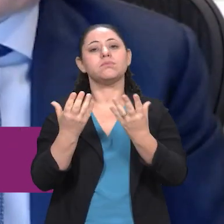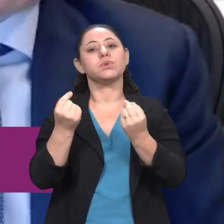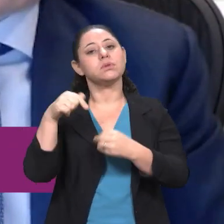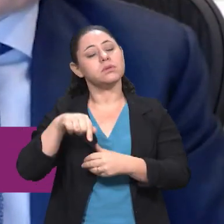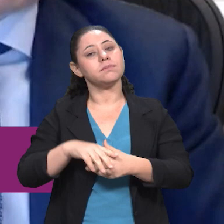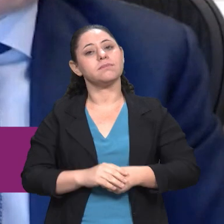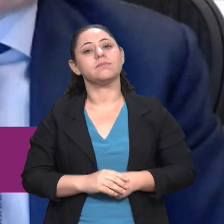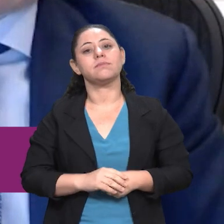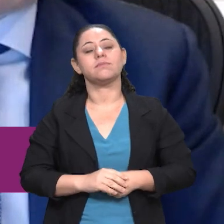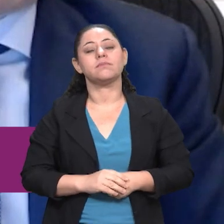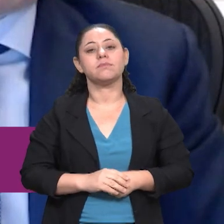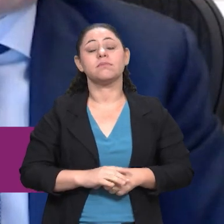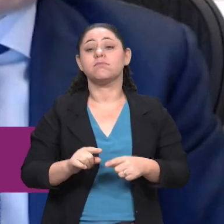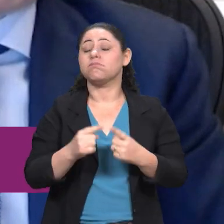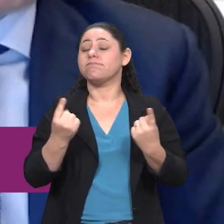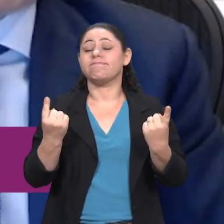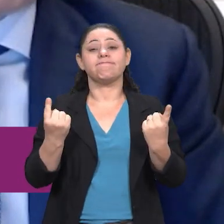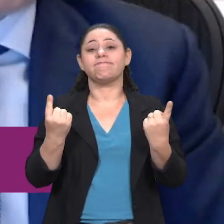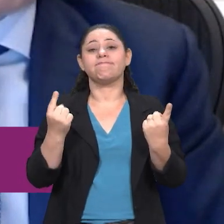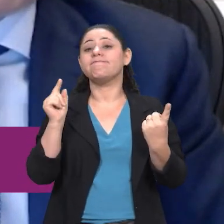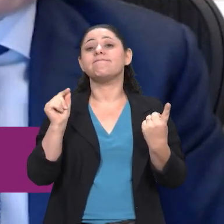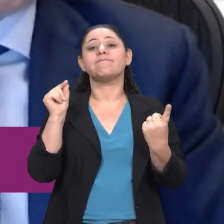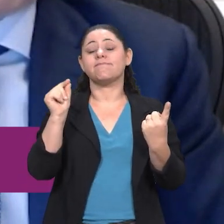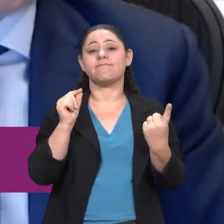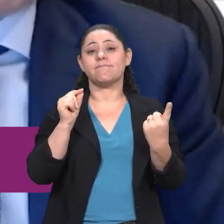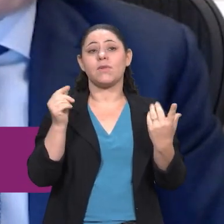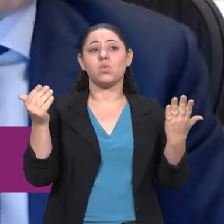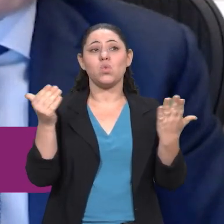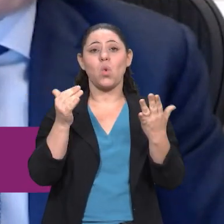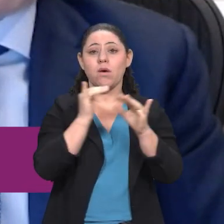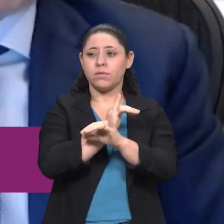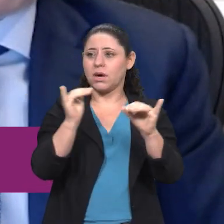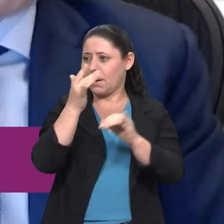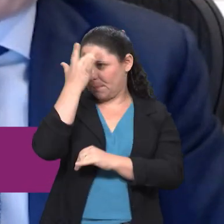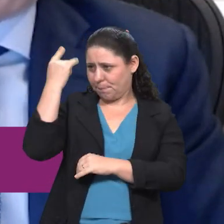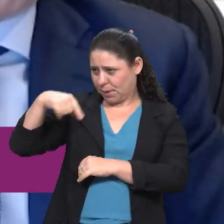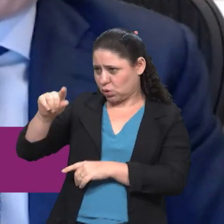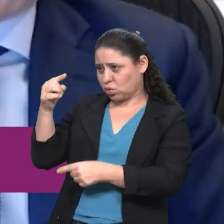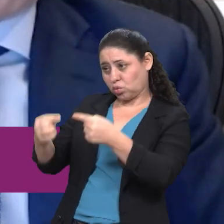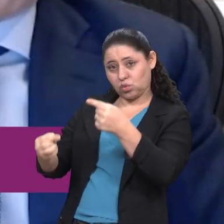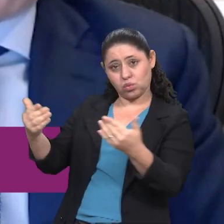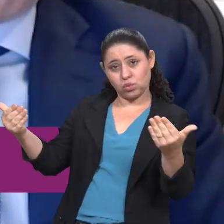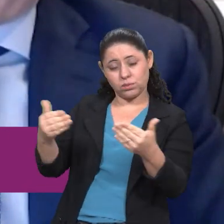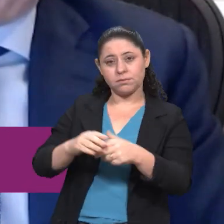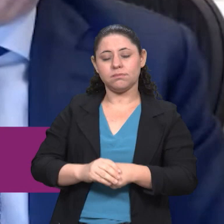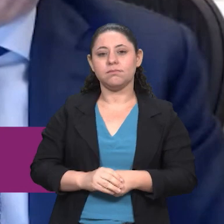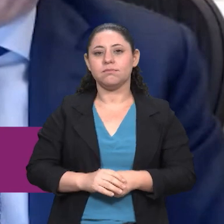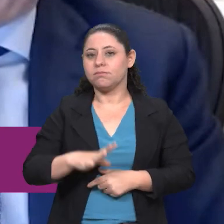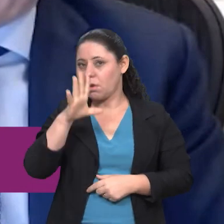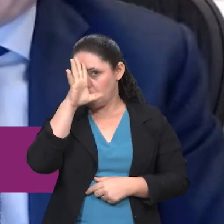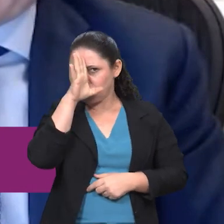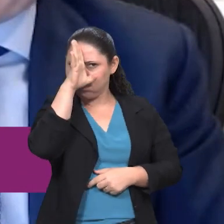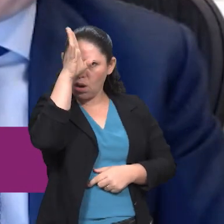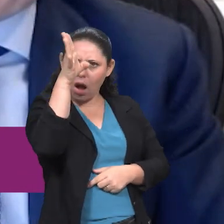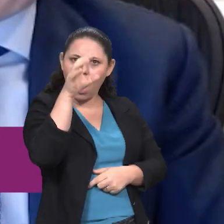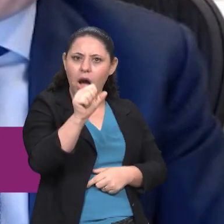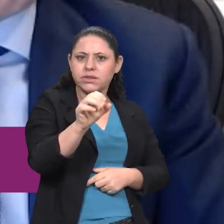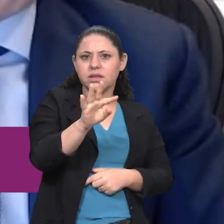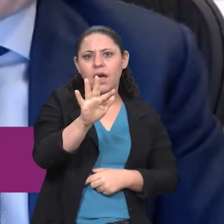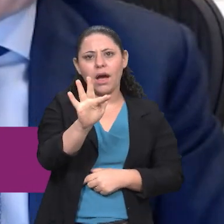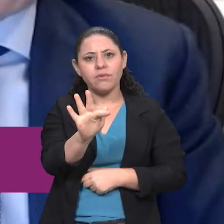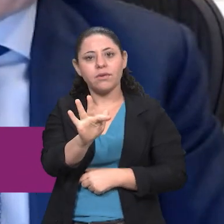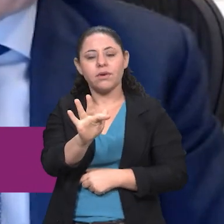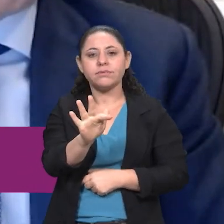política bastante por aqui, mas o que está na mídia, o que que as pessoas estão discutindo, e o protagonismo do